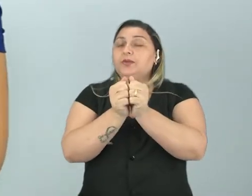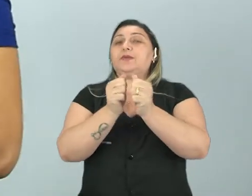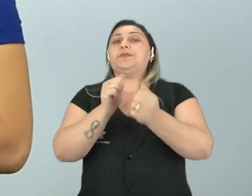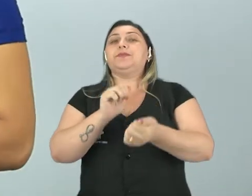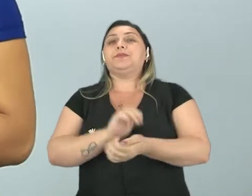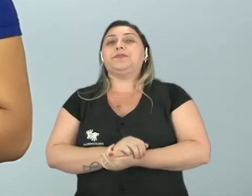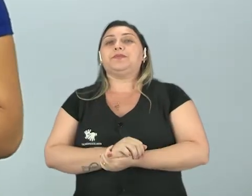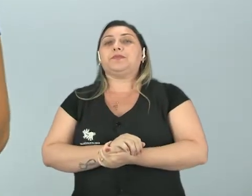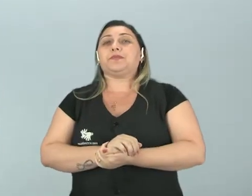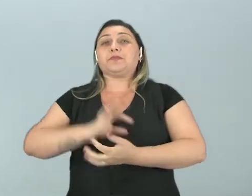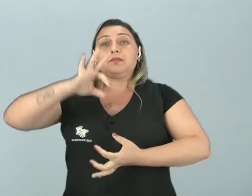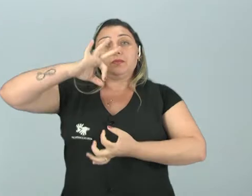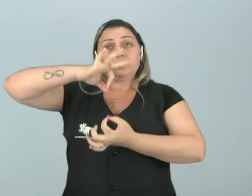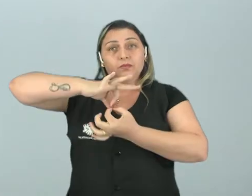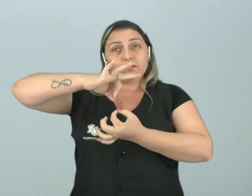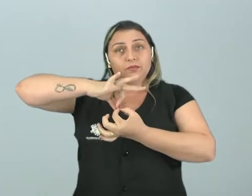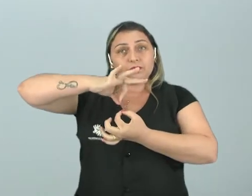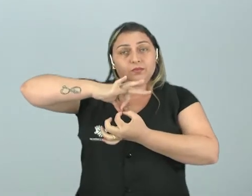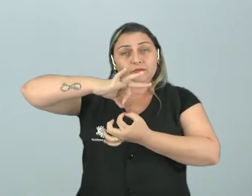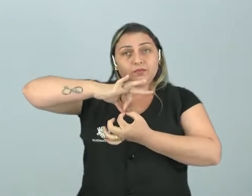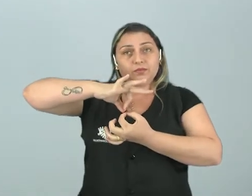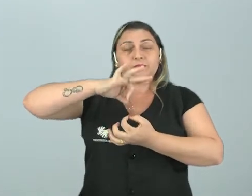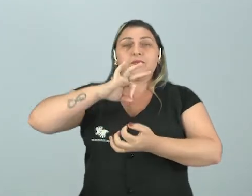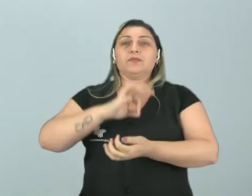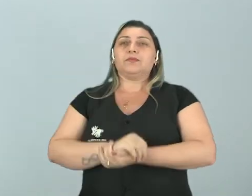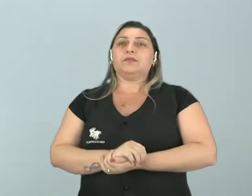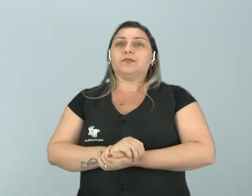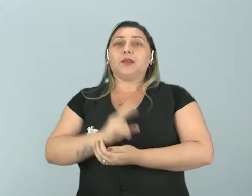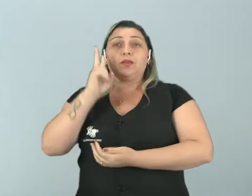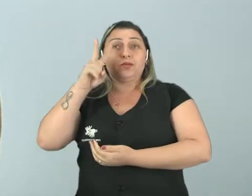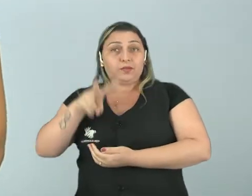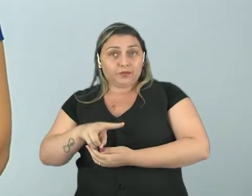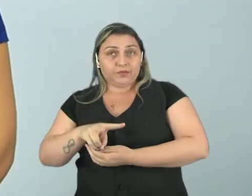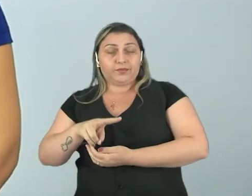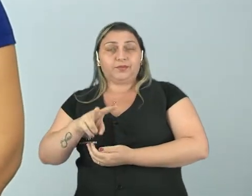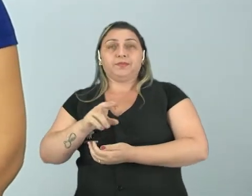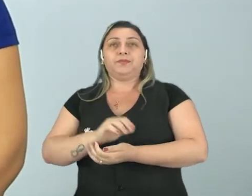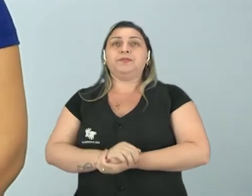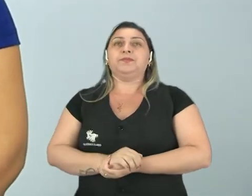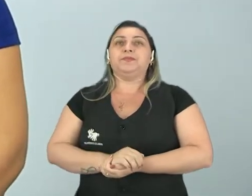formam o zodíaco, constelação do zodíaco, como a gente viu agora há pouco.